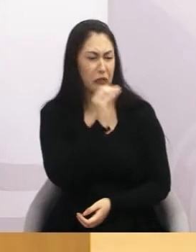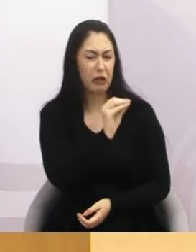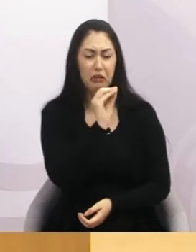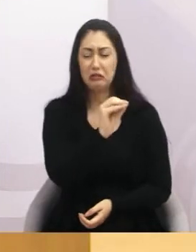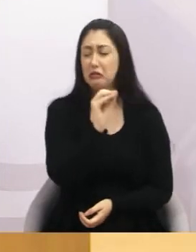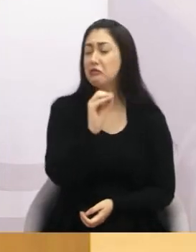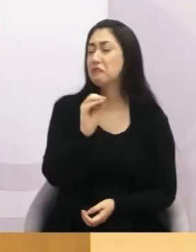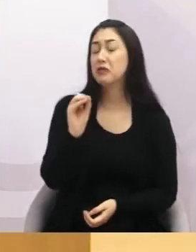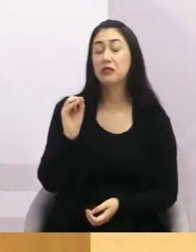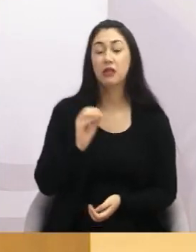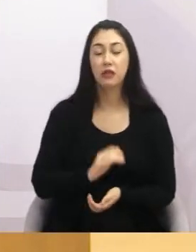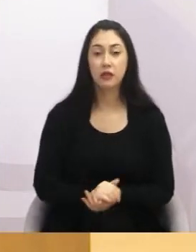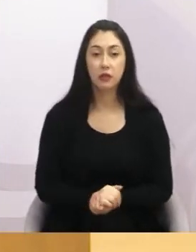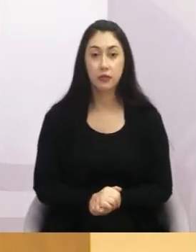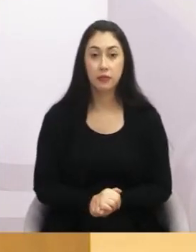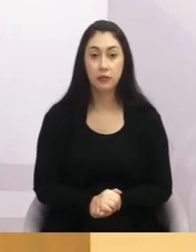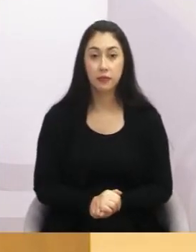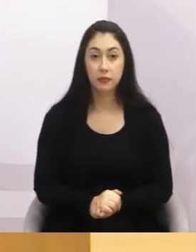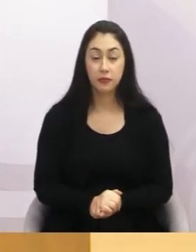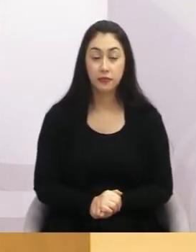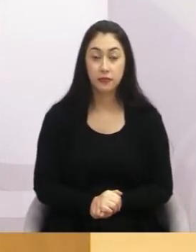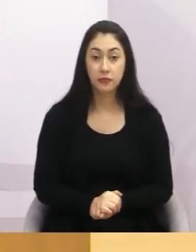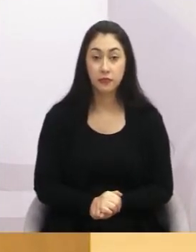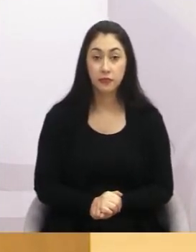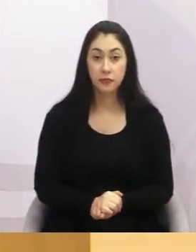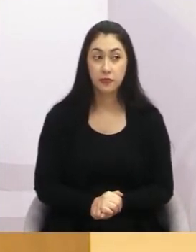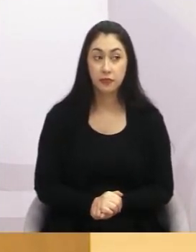vida das pessoas,